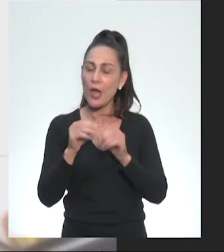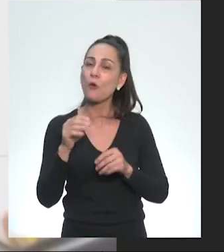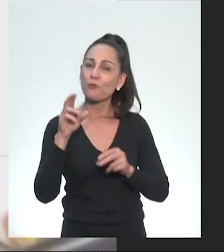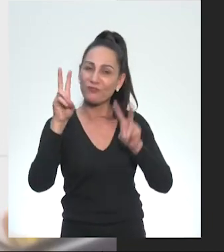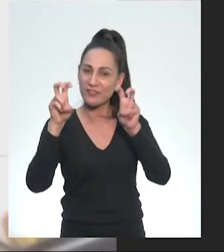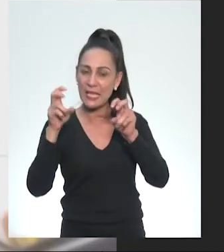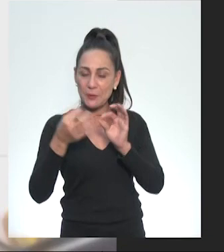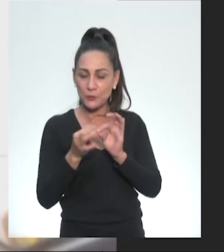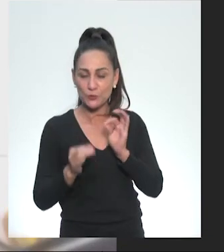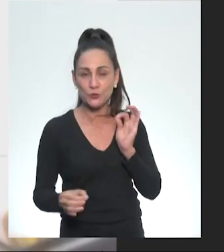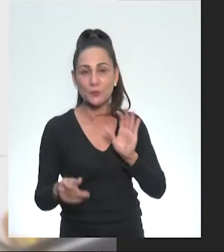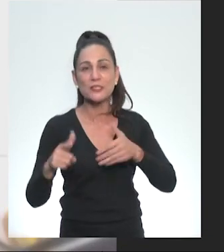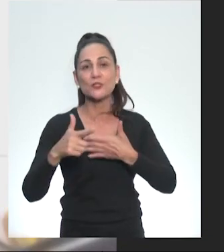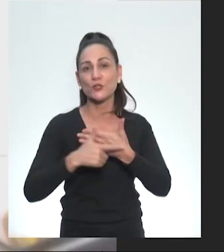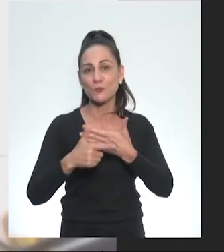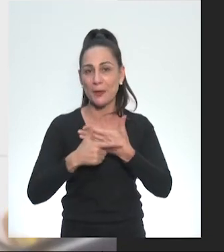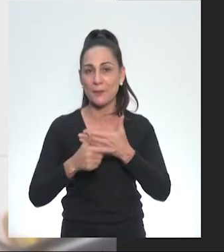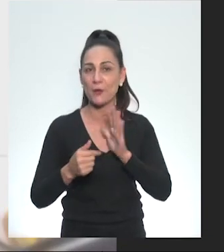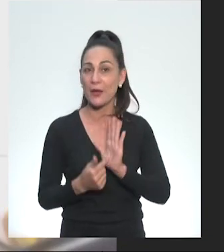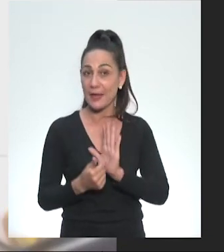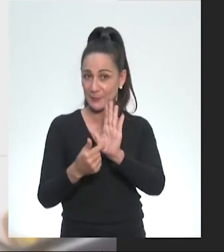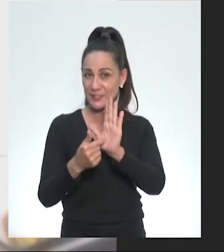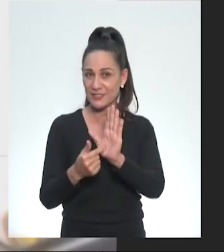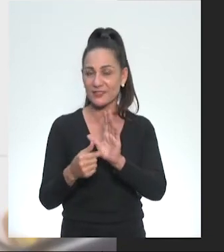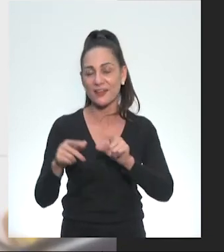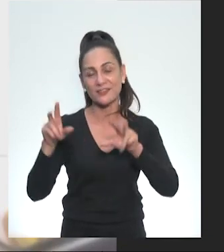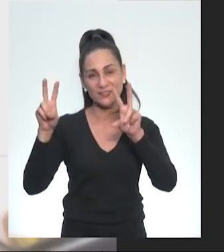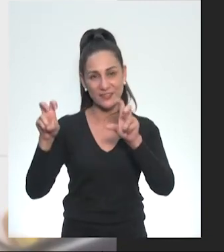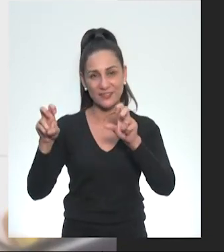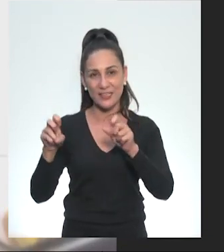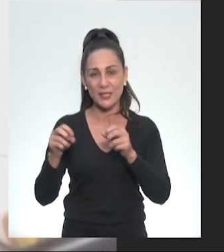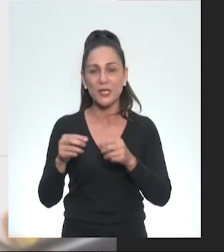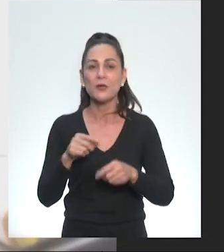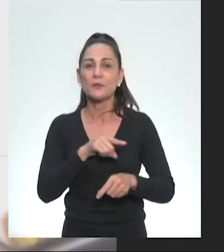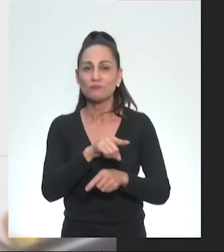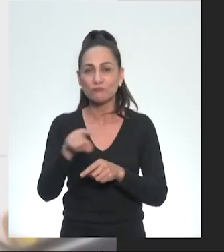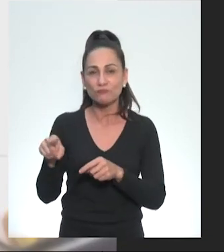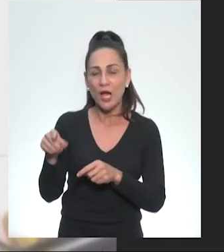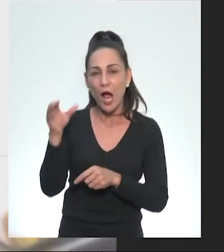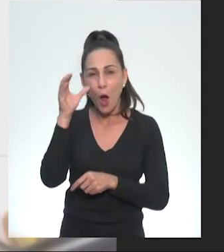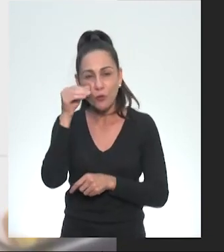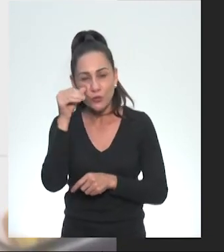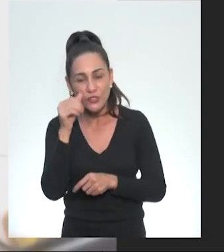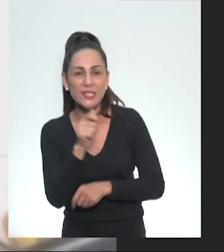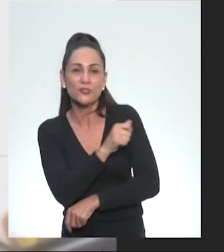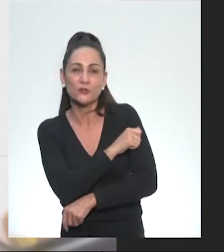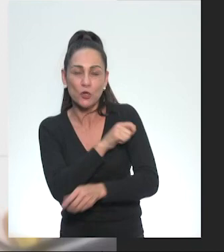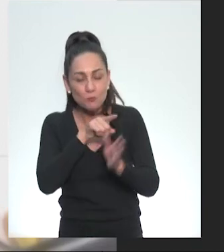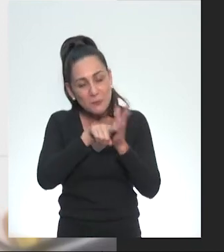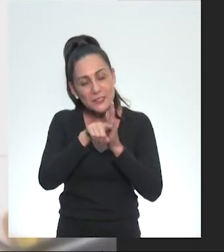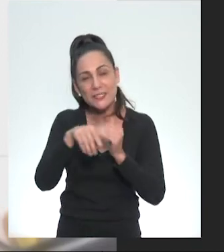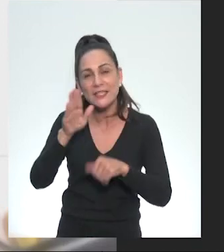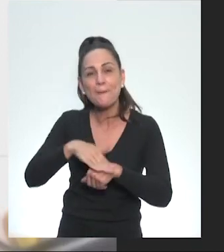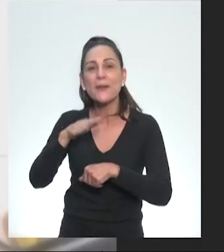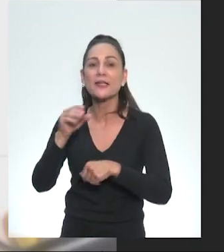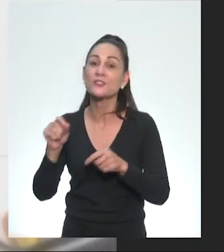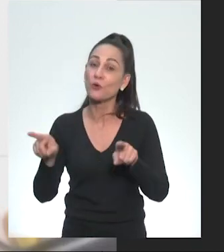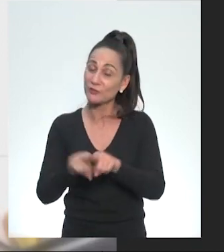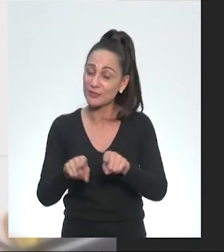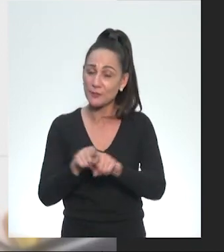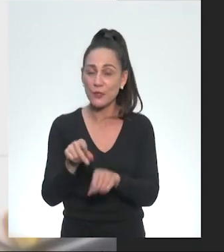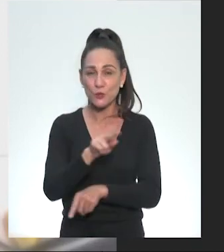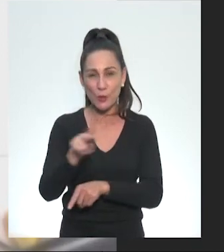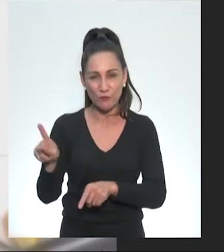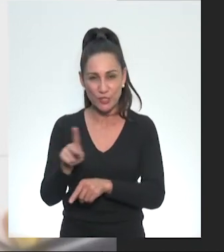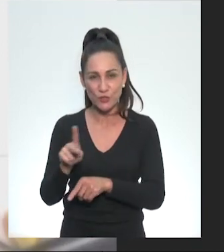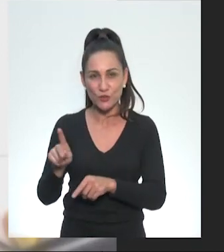eu acho que o nosso papel aqui é apresentar esse tema, né? Instigar tanto os estudantes a pesquisarem mais, quanto também os professores